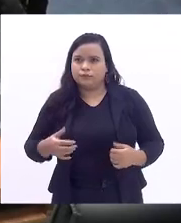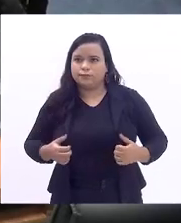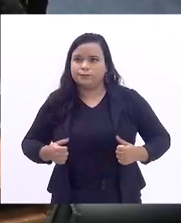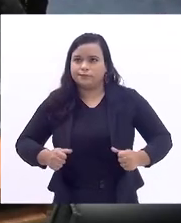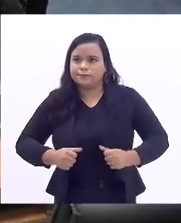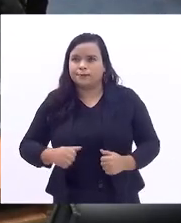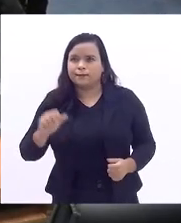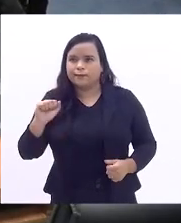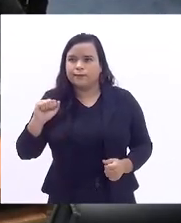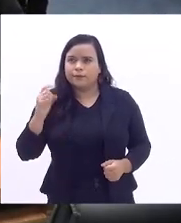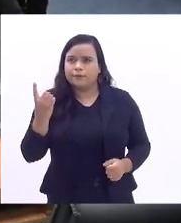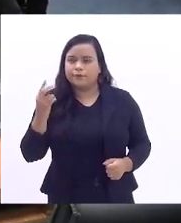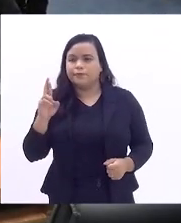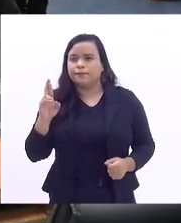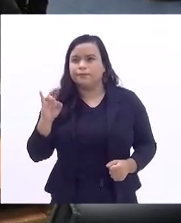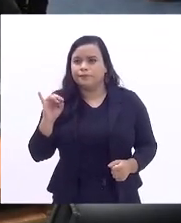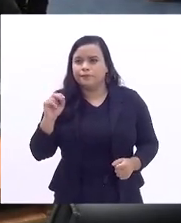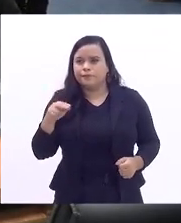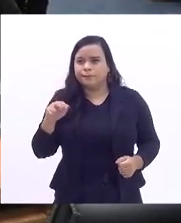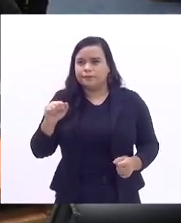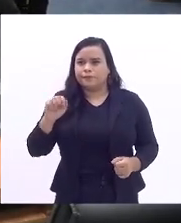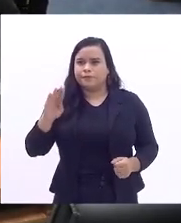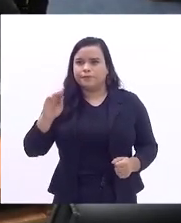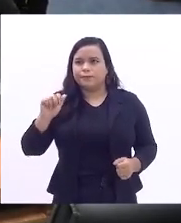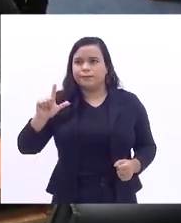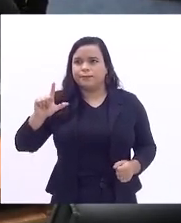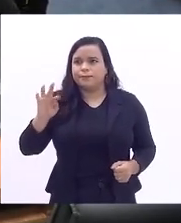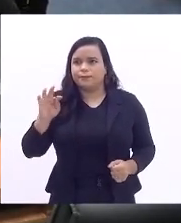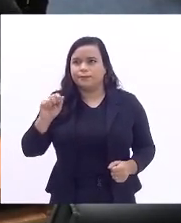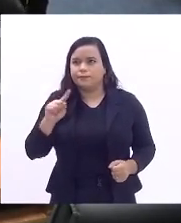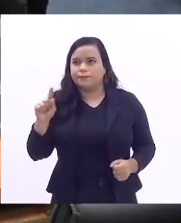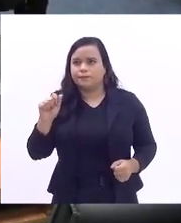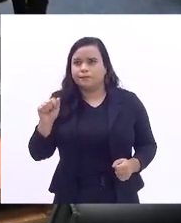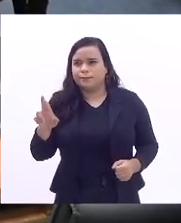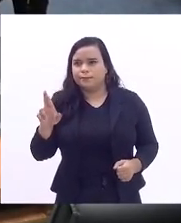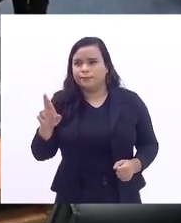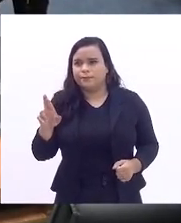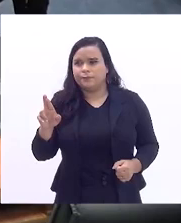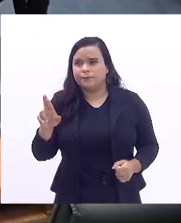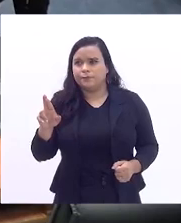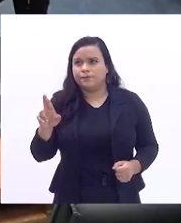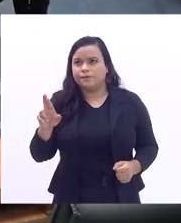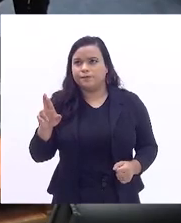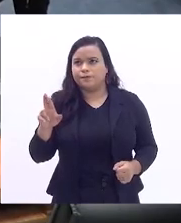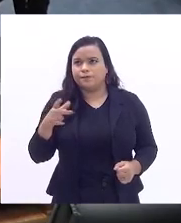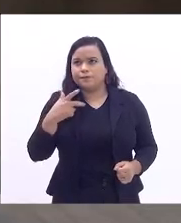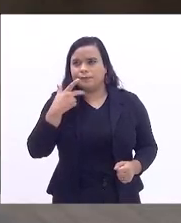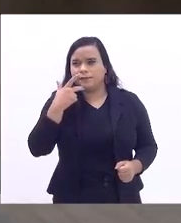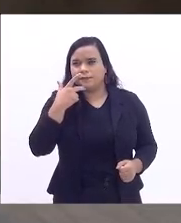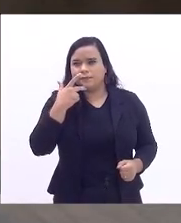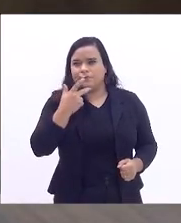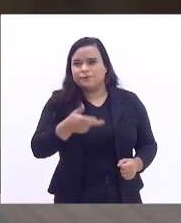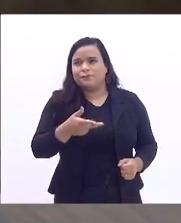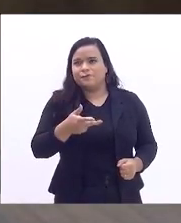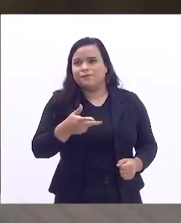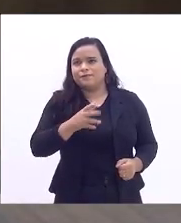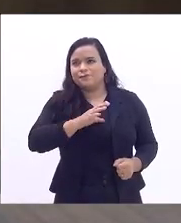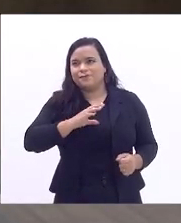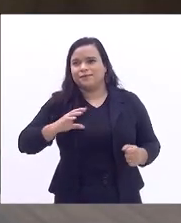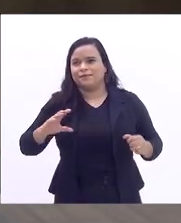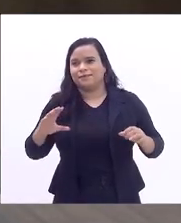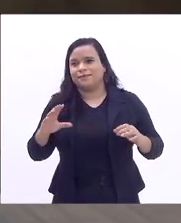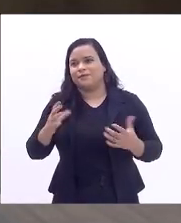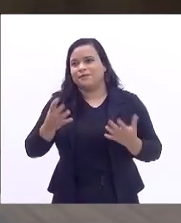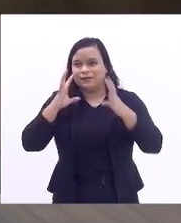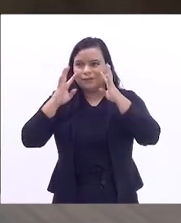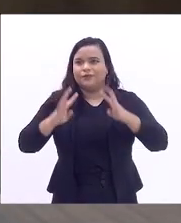Oi Adriana Baltazar a eu quero ouvir A Voz do Silêncio do Povo atenção em